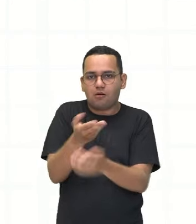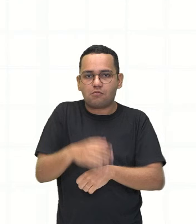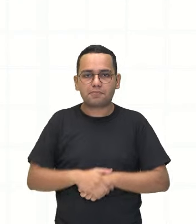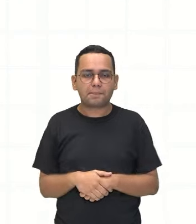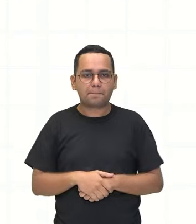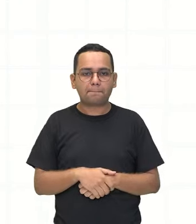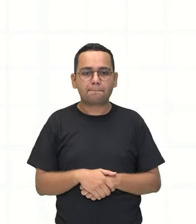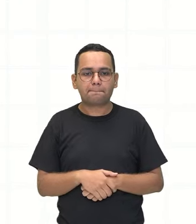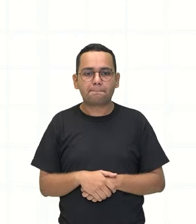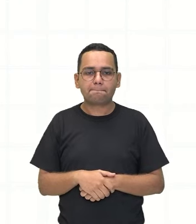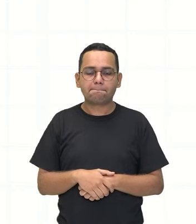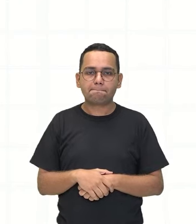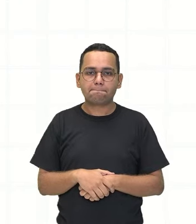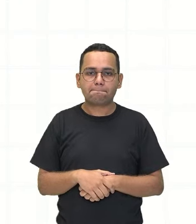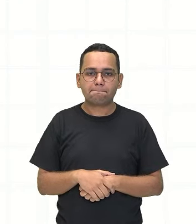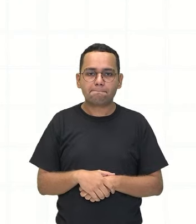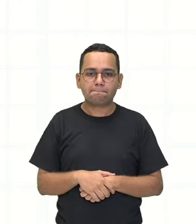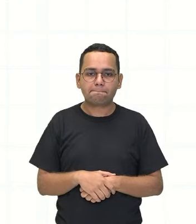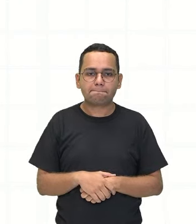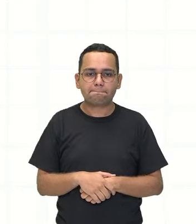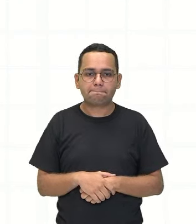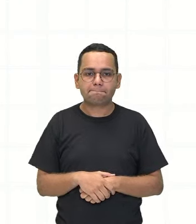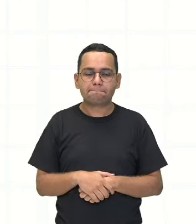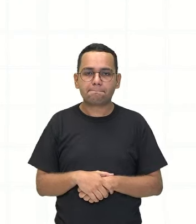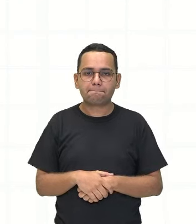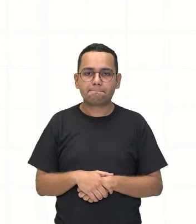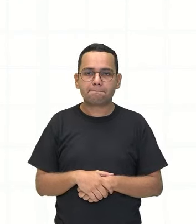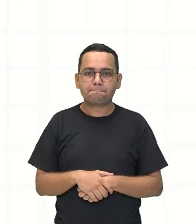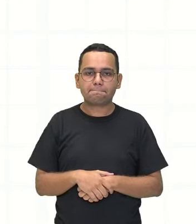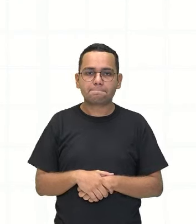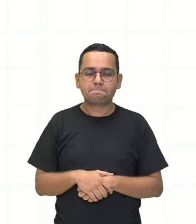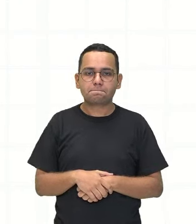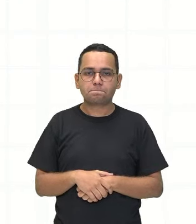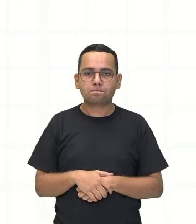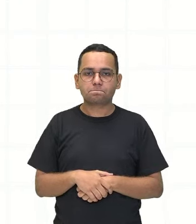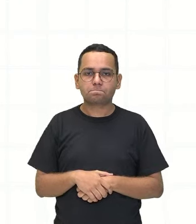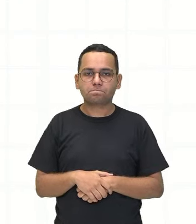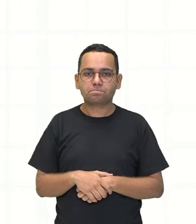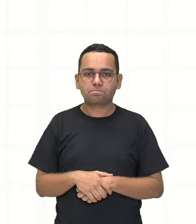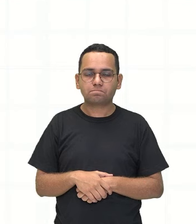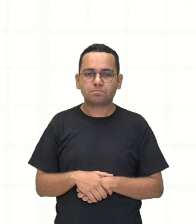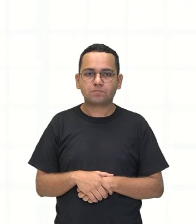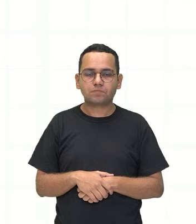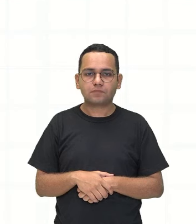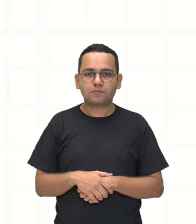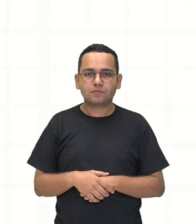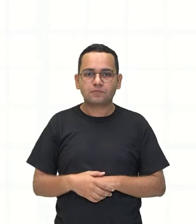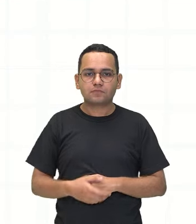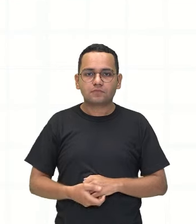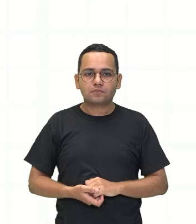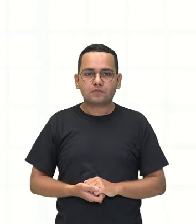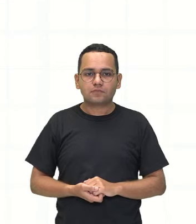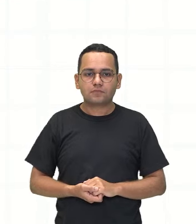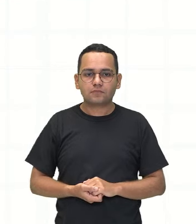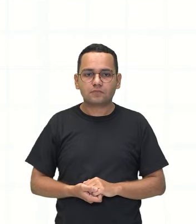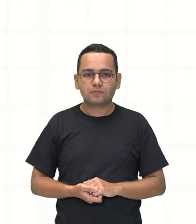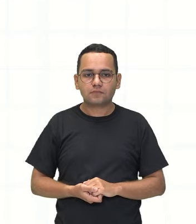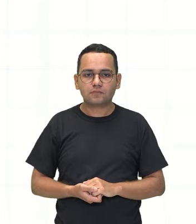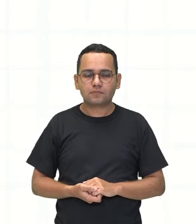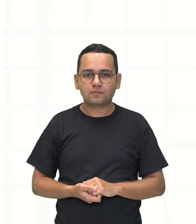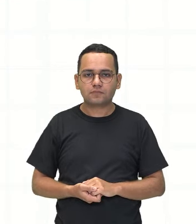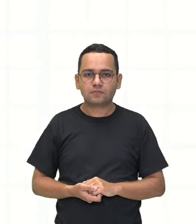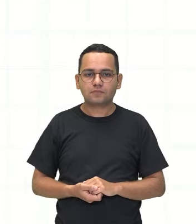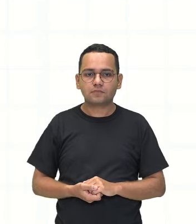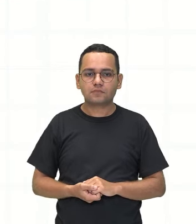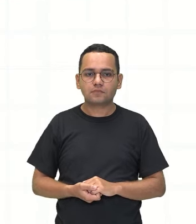quê? Um coletivo. Coletivo de quê? De alunos. Certo, turmas? E agora a gente vai para a flexão